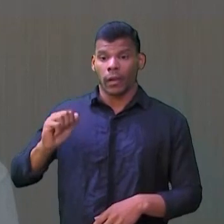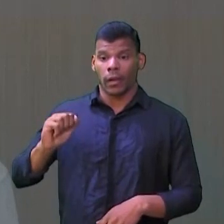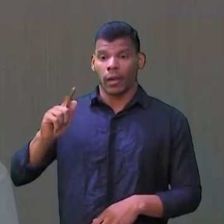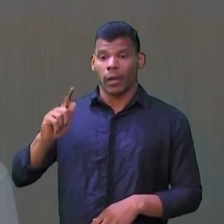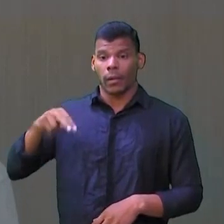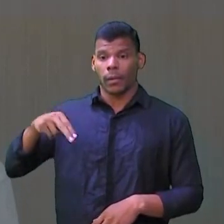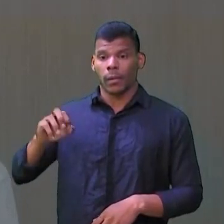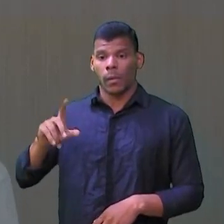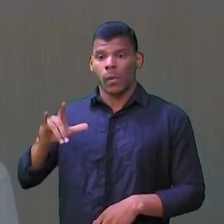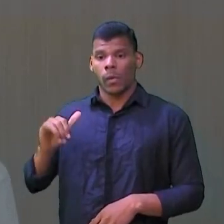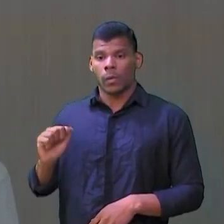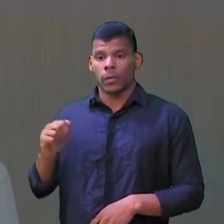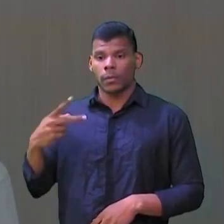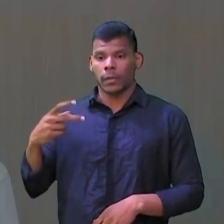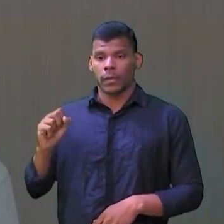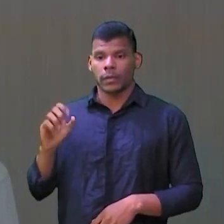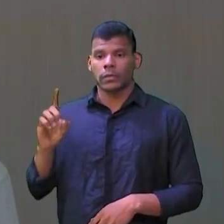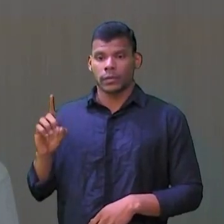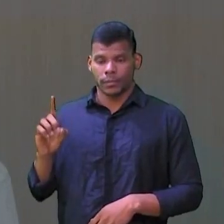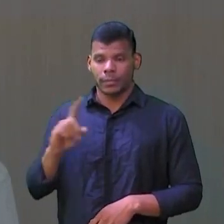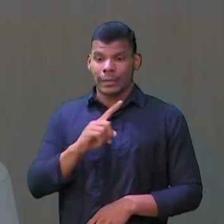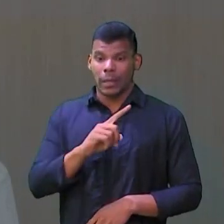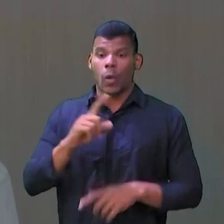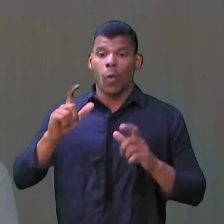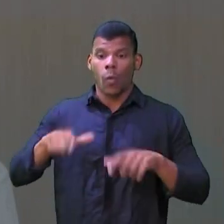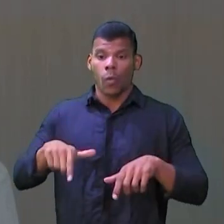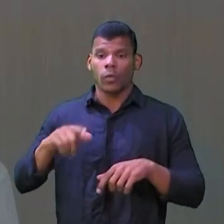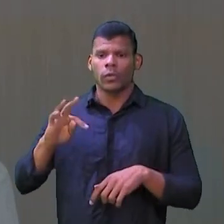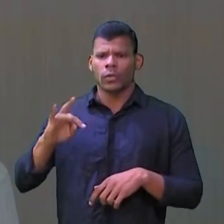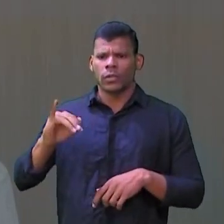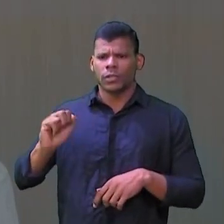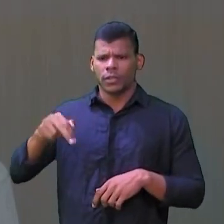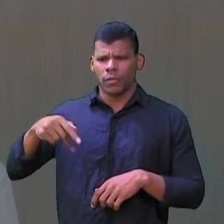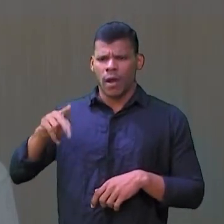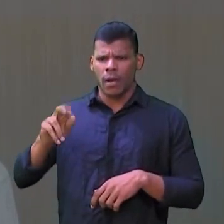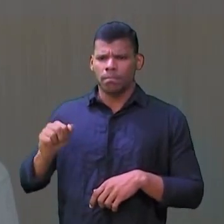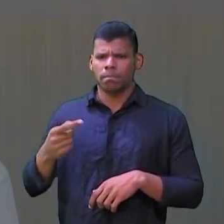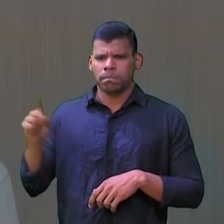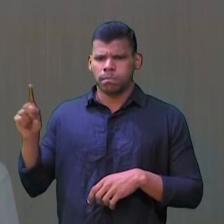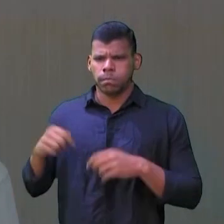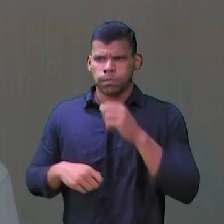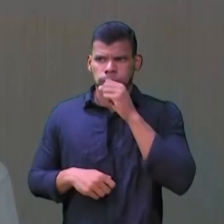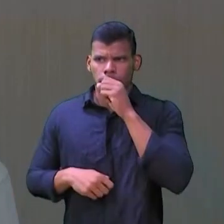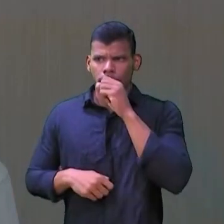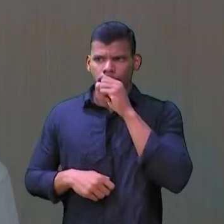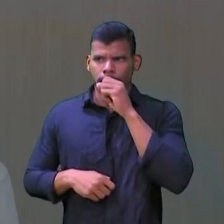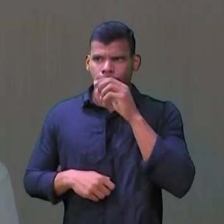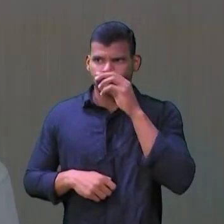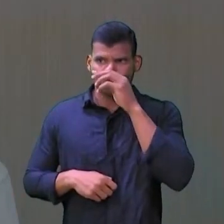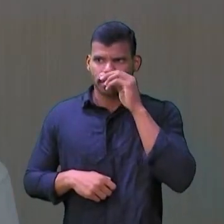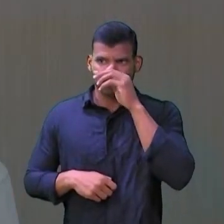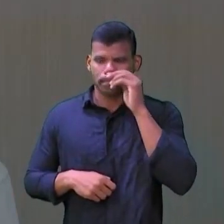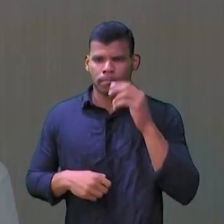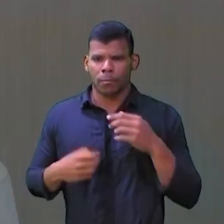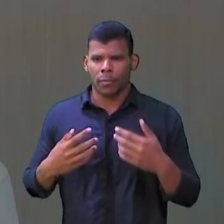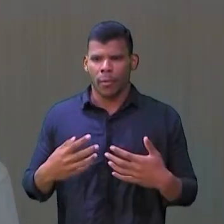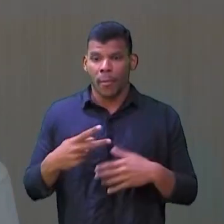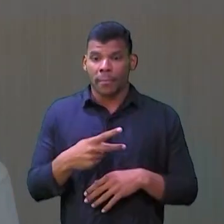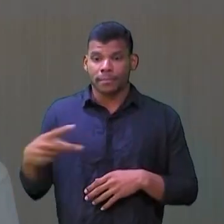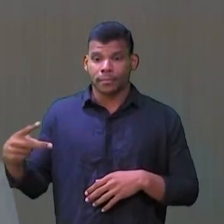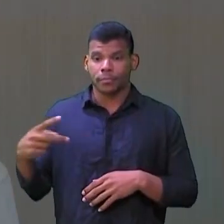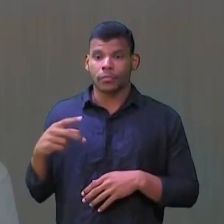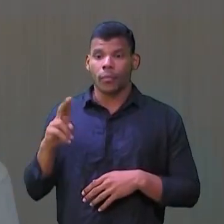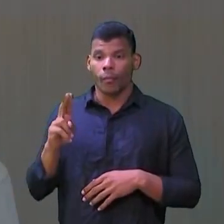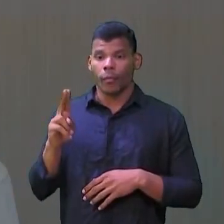do PSD de Tianguá, mulher dedicada à causa pública e presidente da